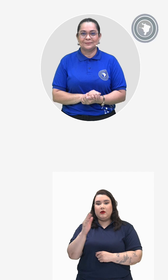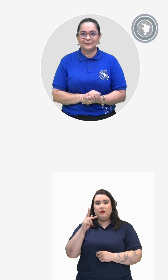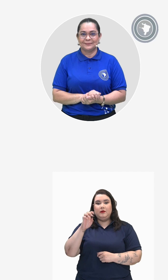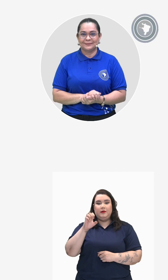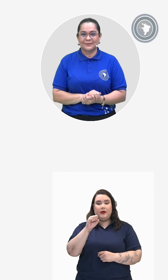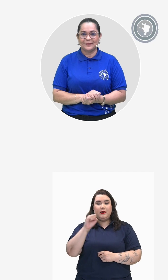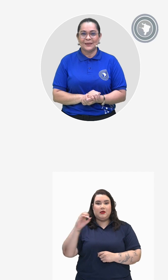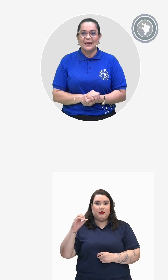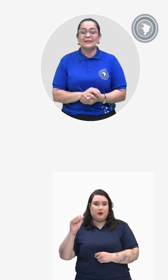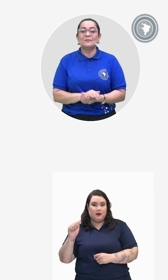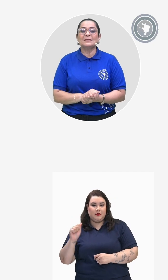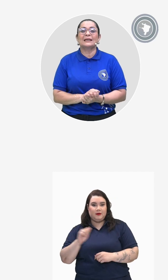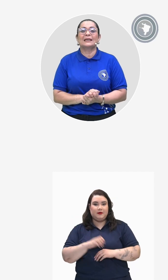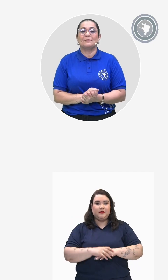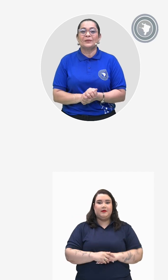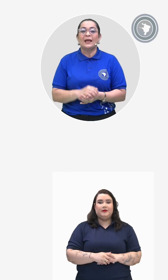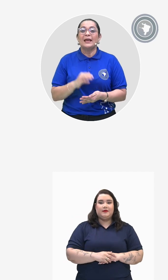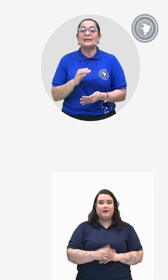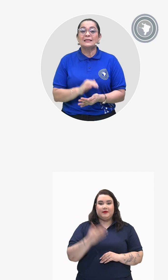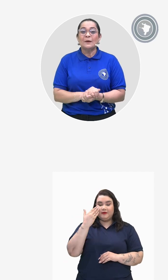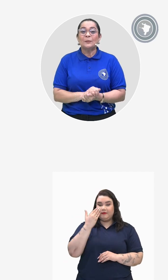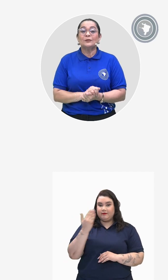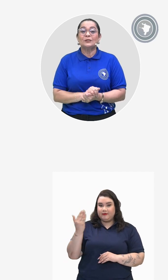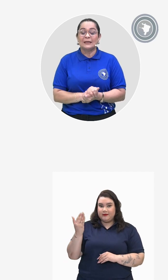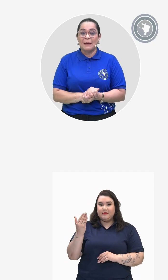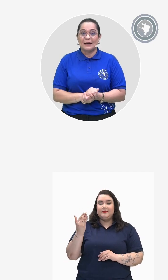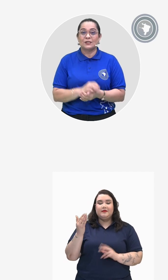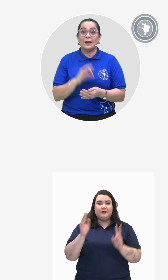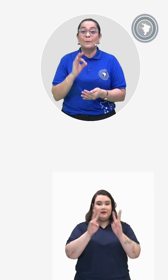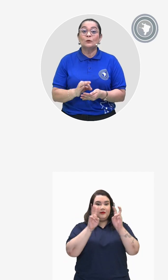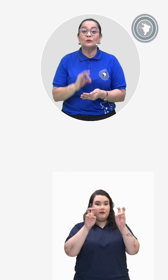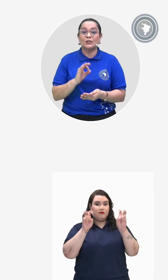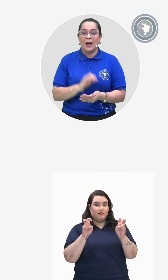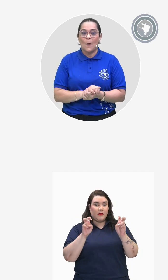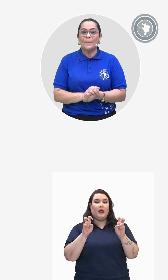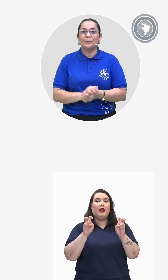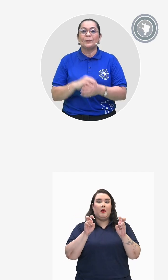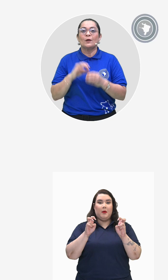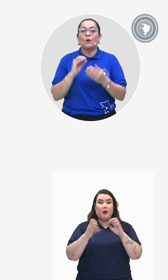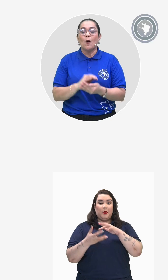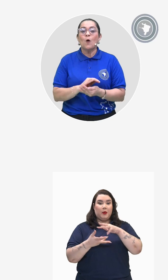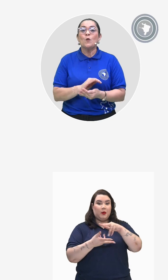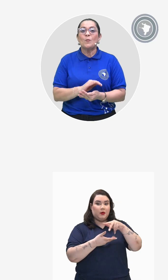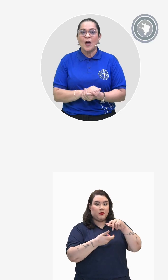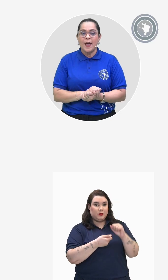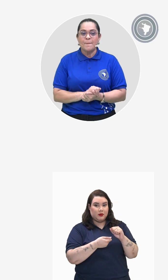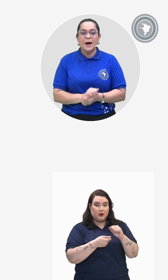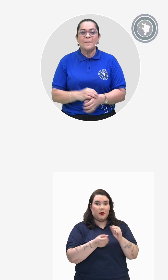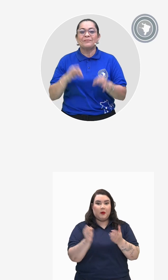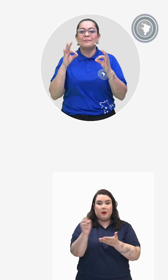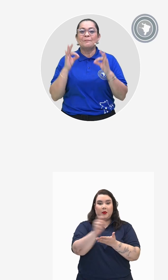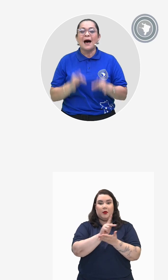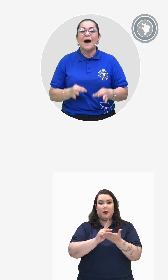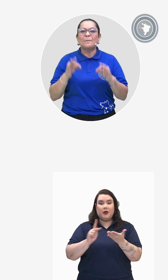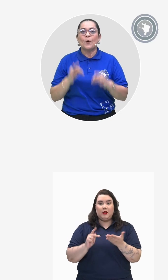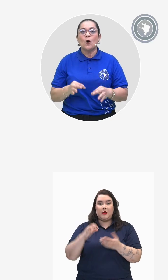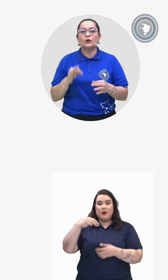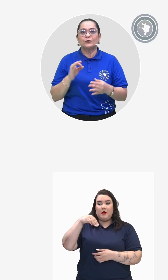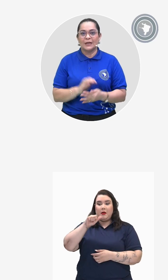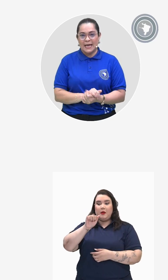acompanhar. Temos aqui exemplo de temática mundial com o poema